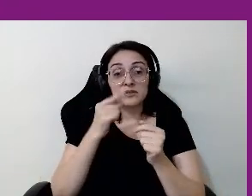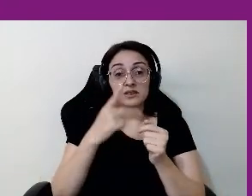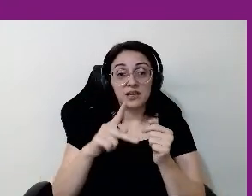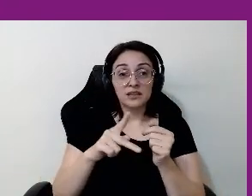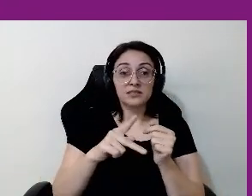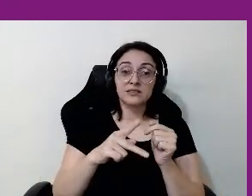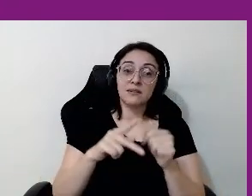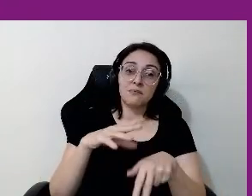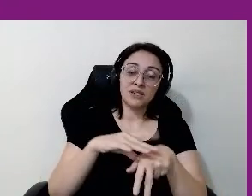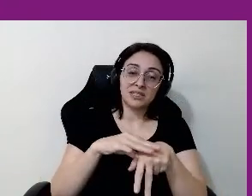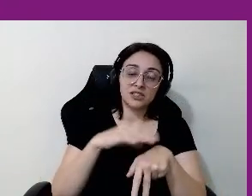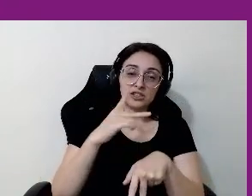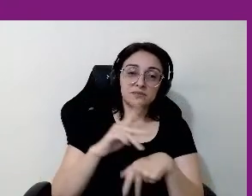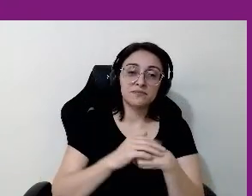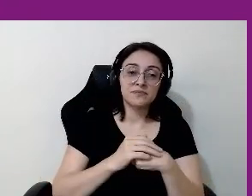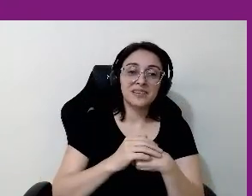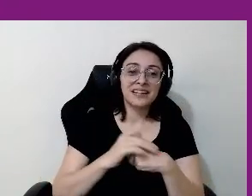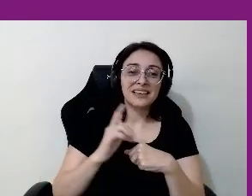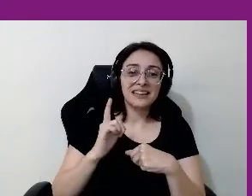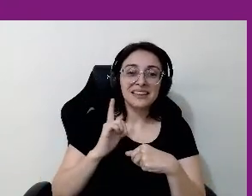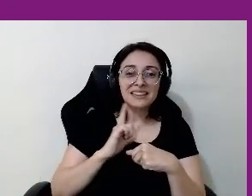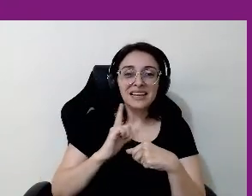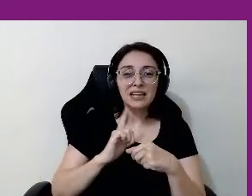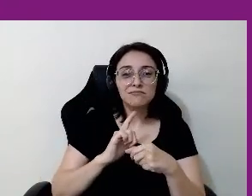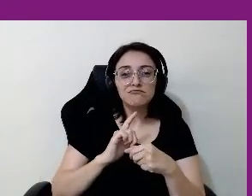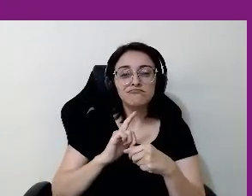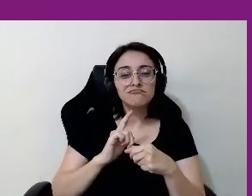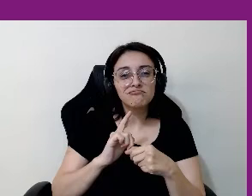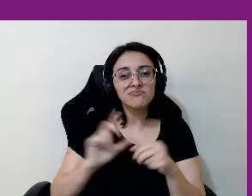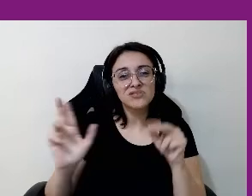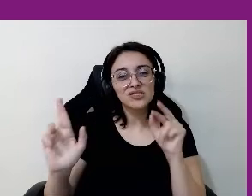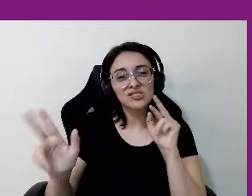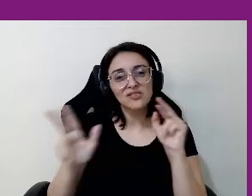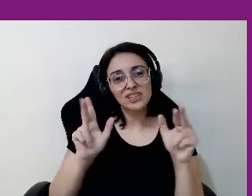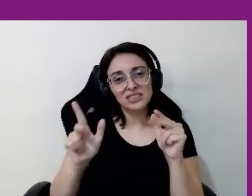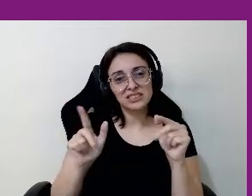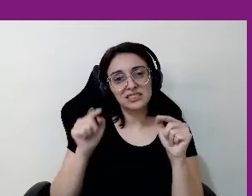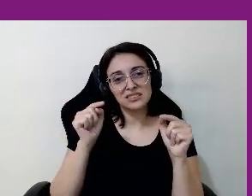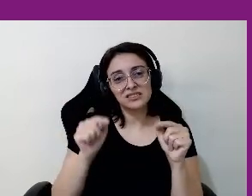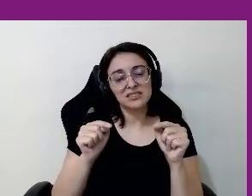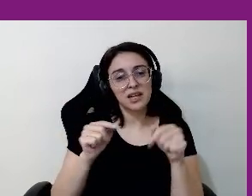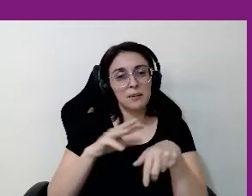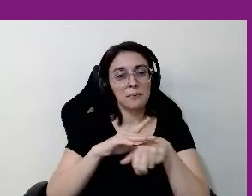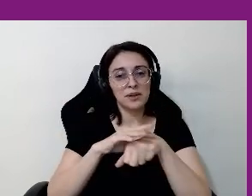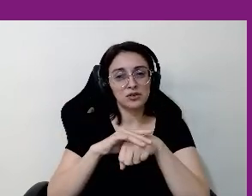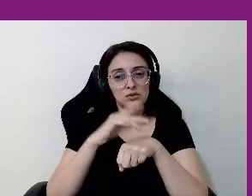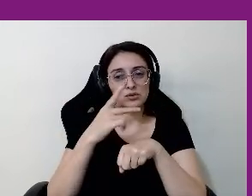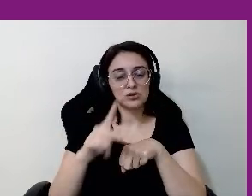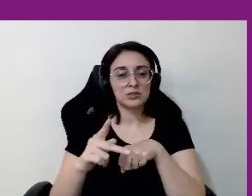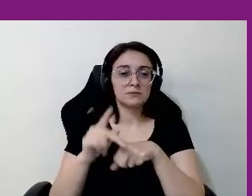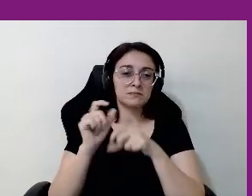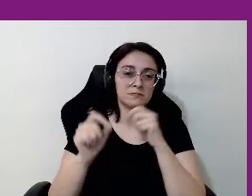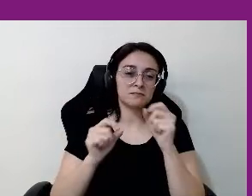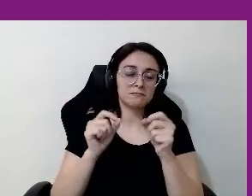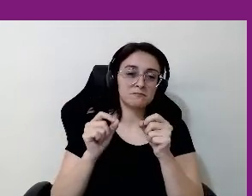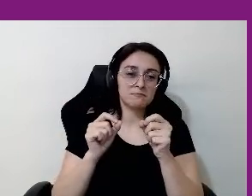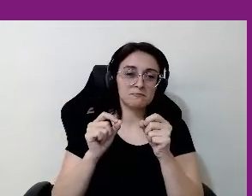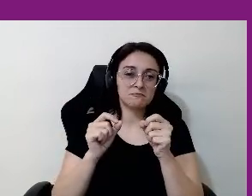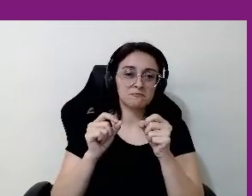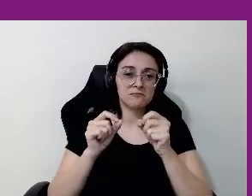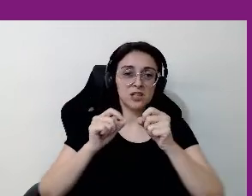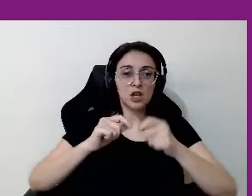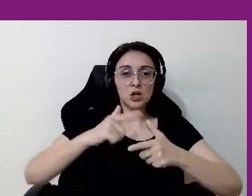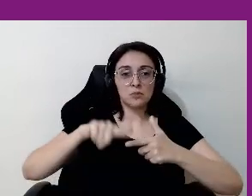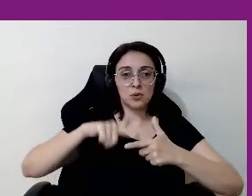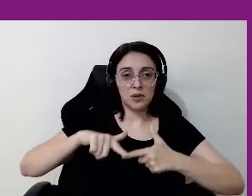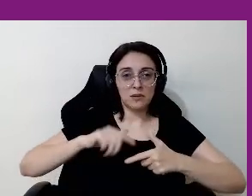desses pacientes. A gente tem a grande diferença, eu diria, na fisiopatologia da lesão